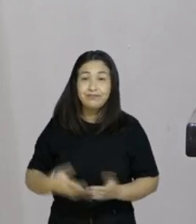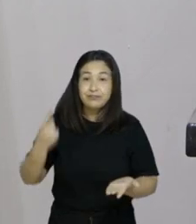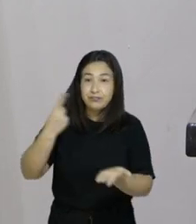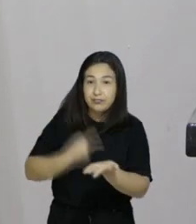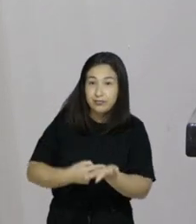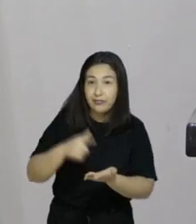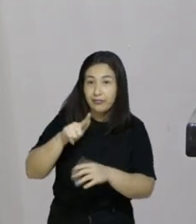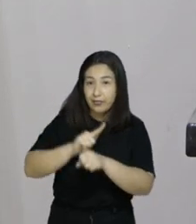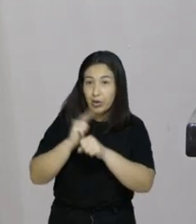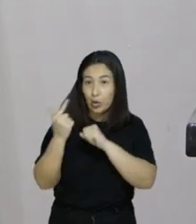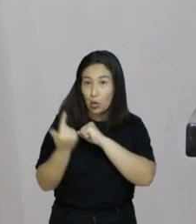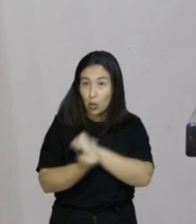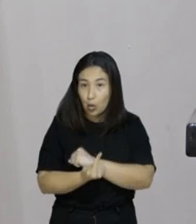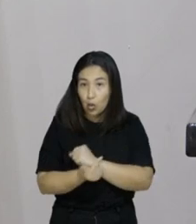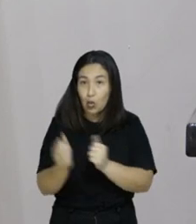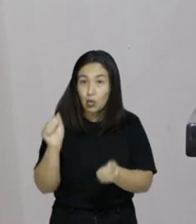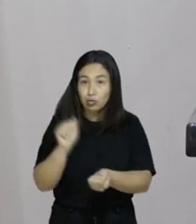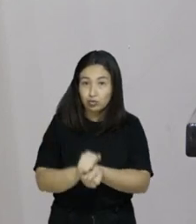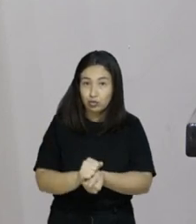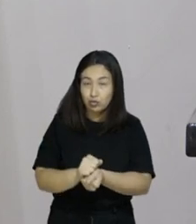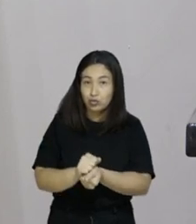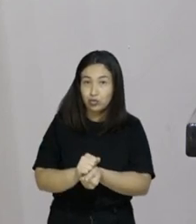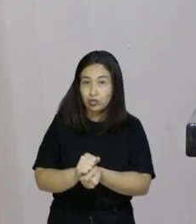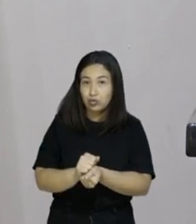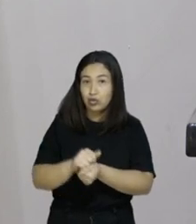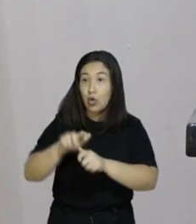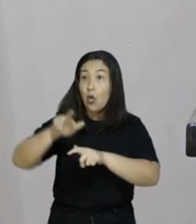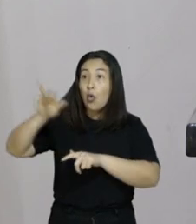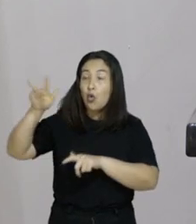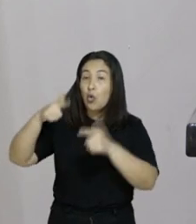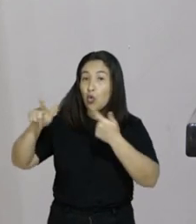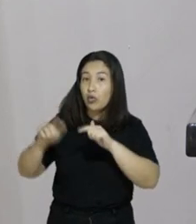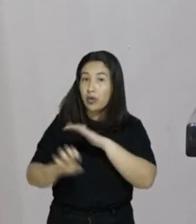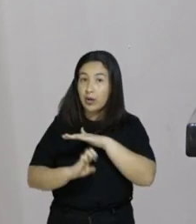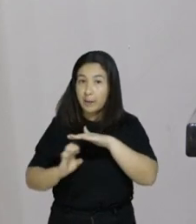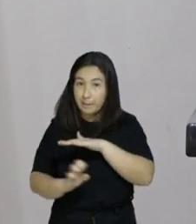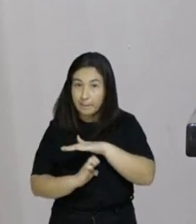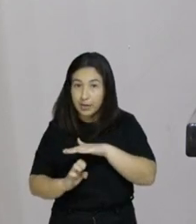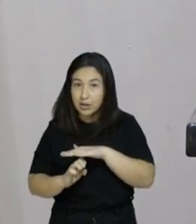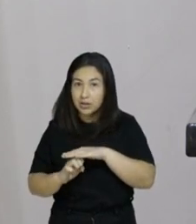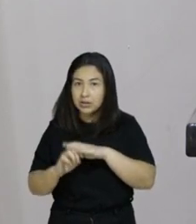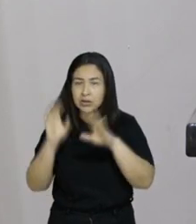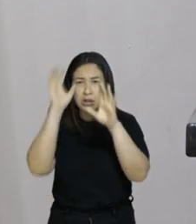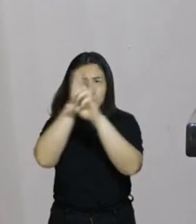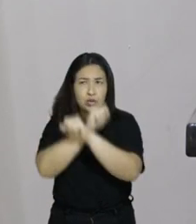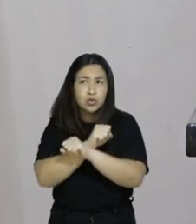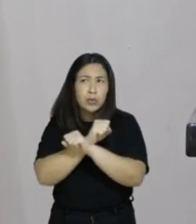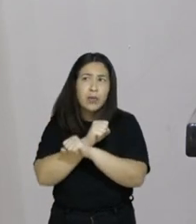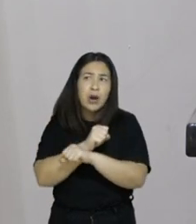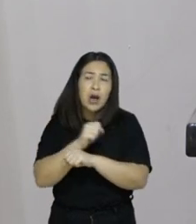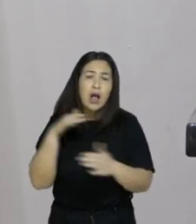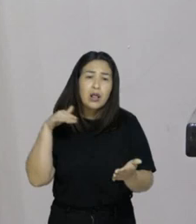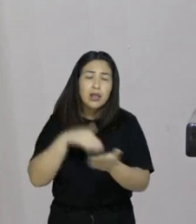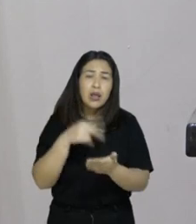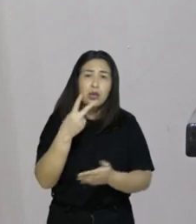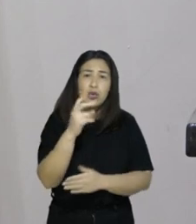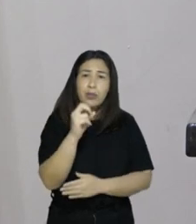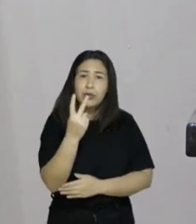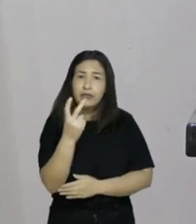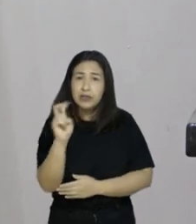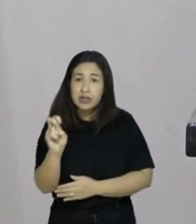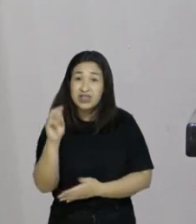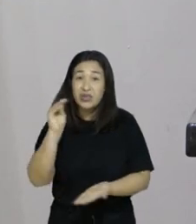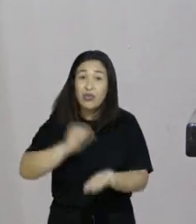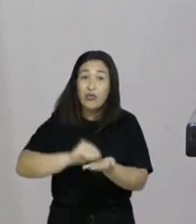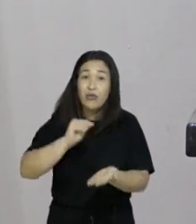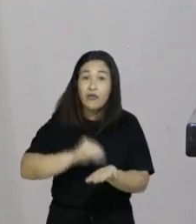Associação Brasileira de Startups, calcula que até 2025 faltarão 530 mil